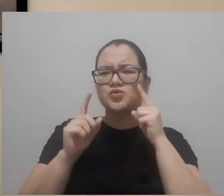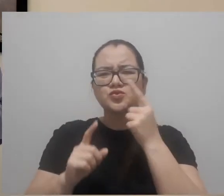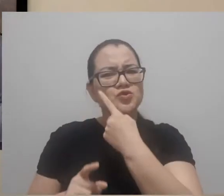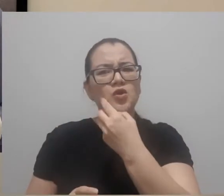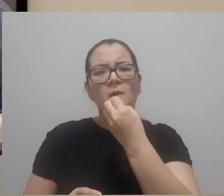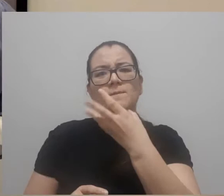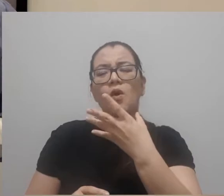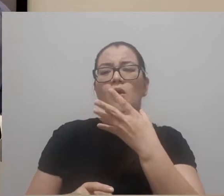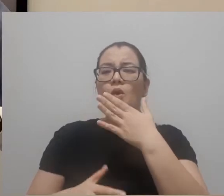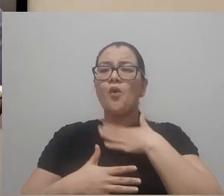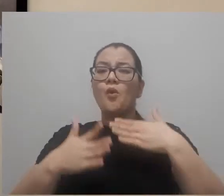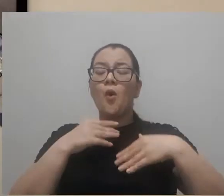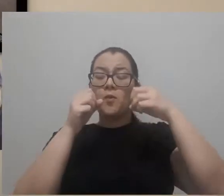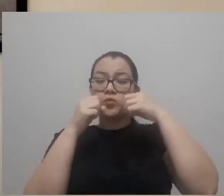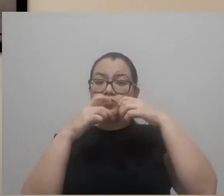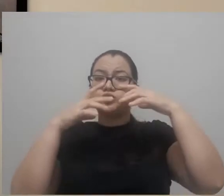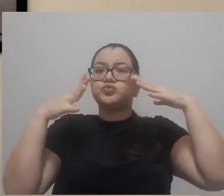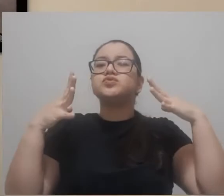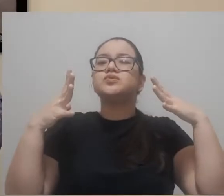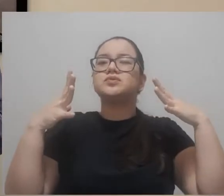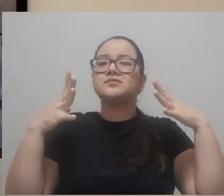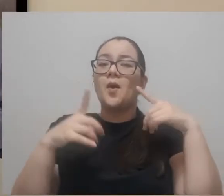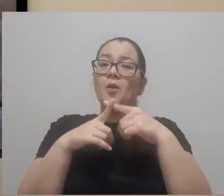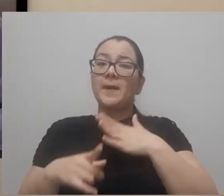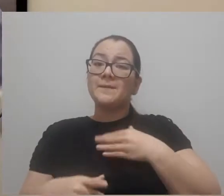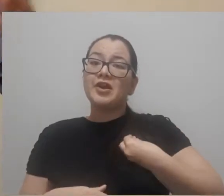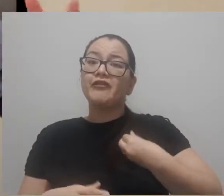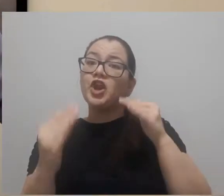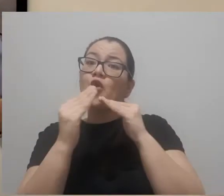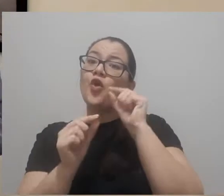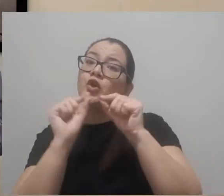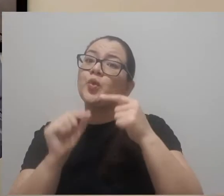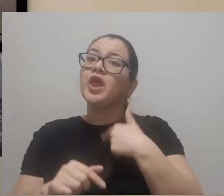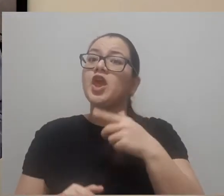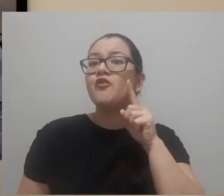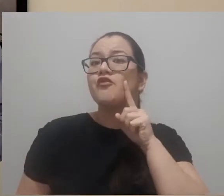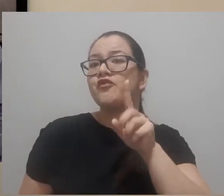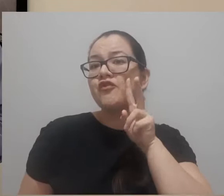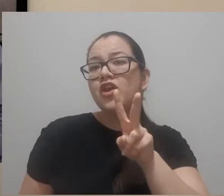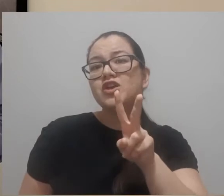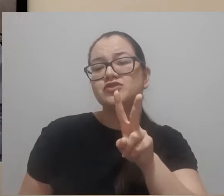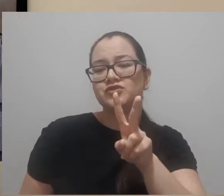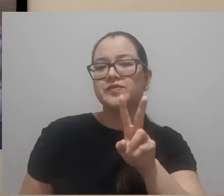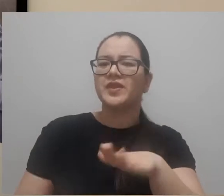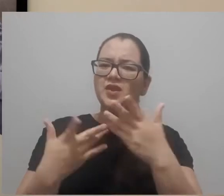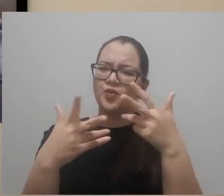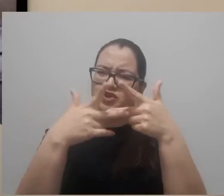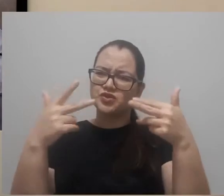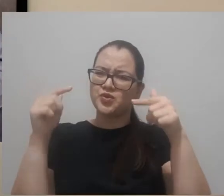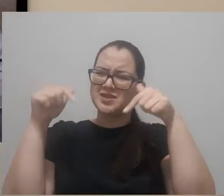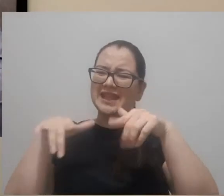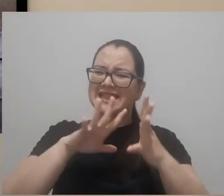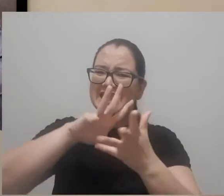Essas coisas, por exemplo, os tesouros da terra, nos afastam do Senhor. Quando nós